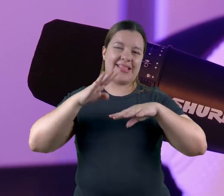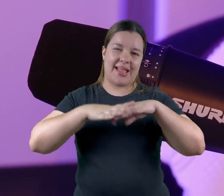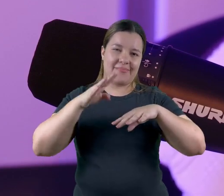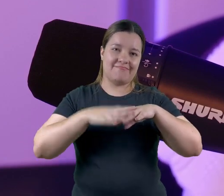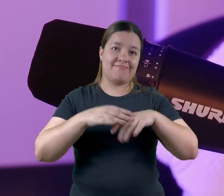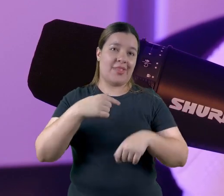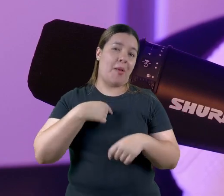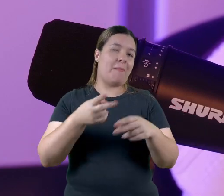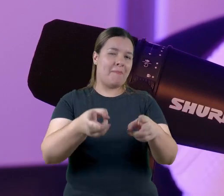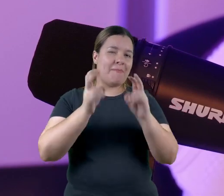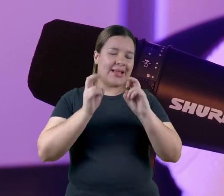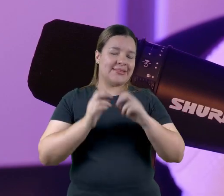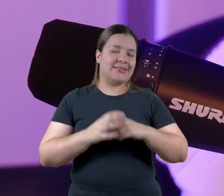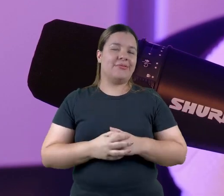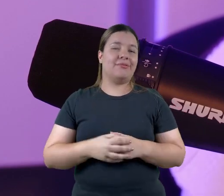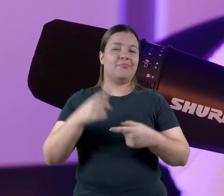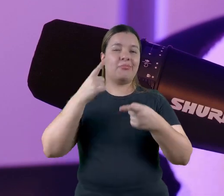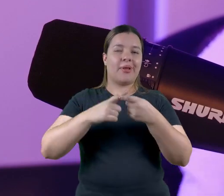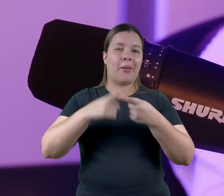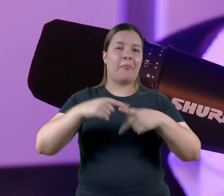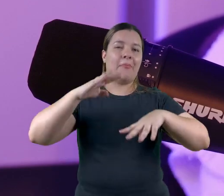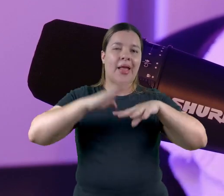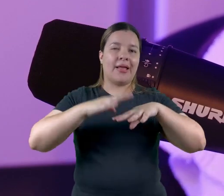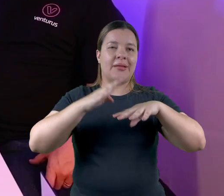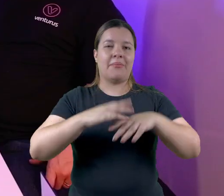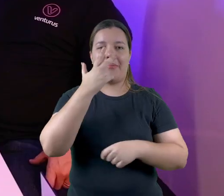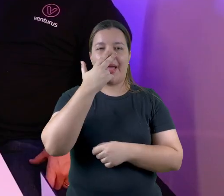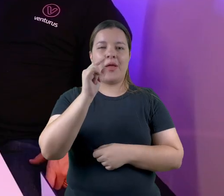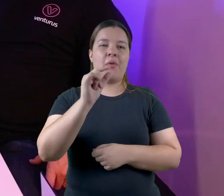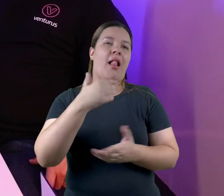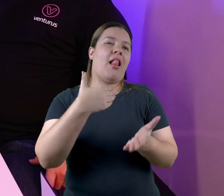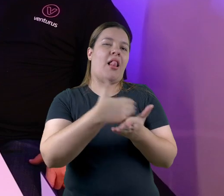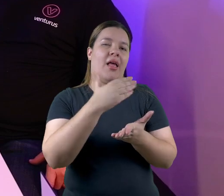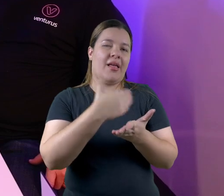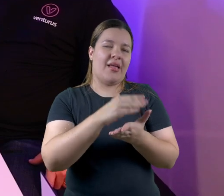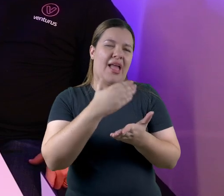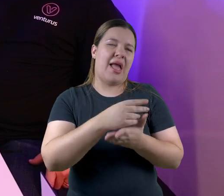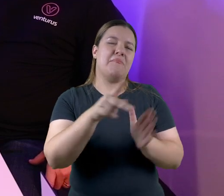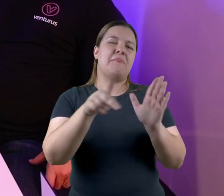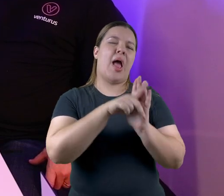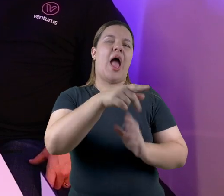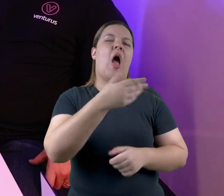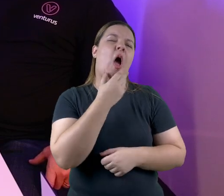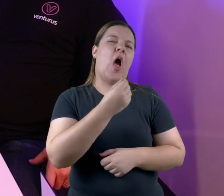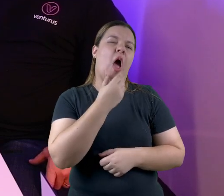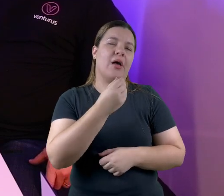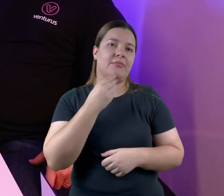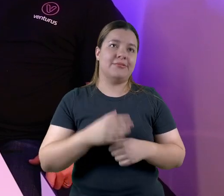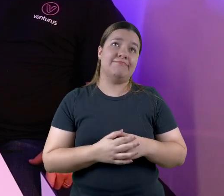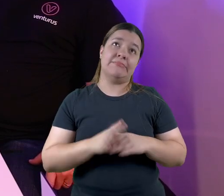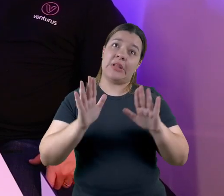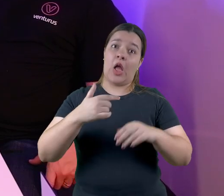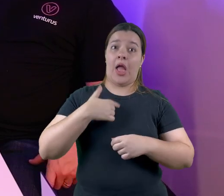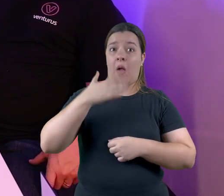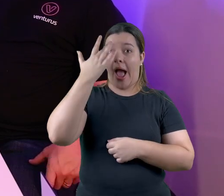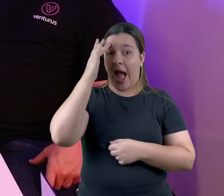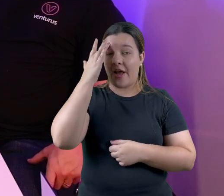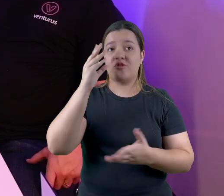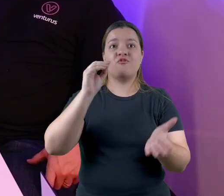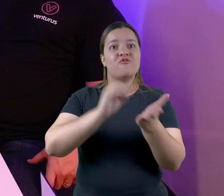exatas eu tenho essa impressão Uhum que exatas sempre é deixado mais para homens então eu acho